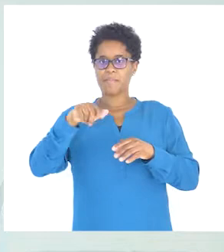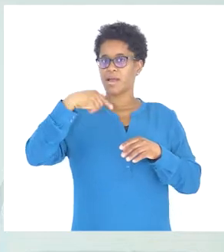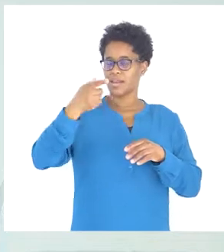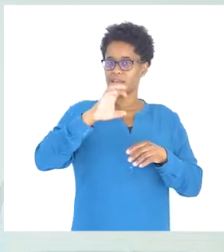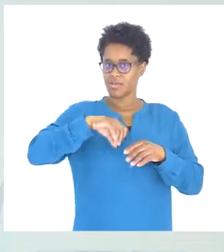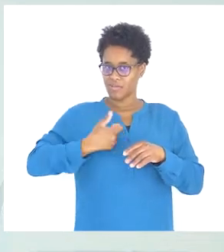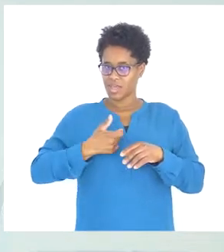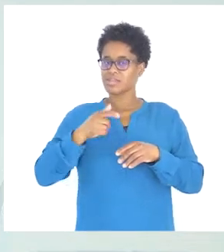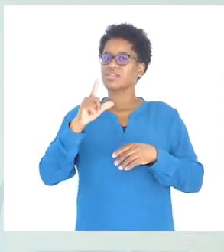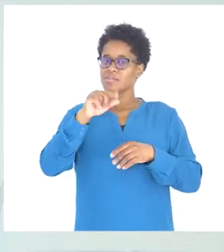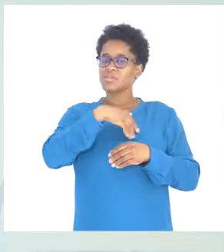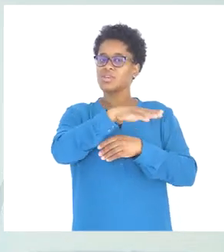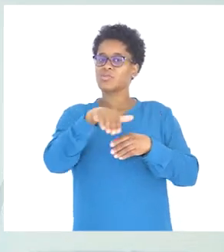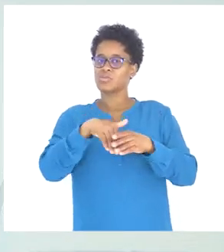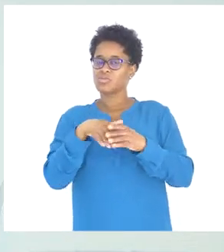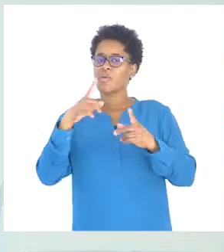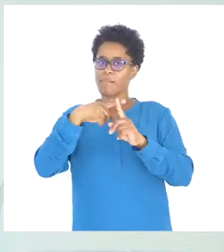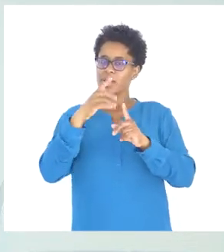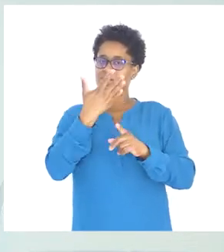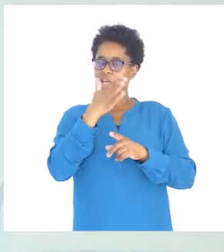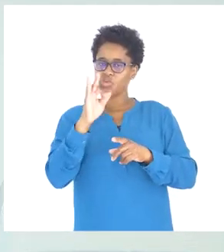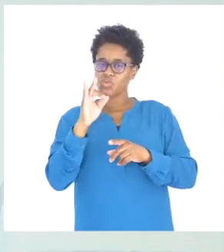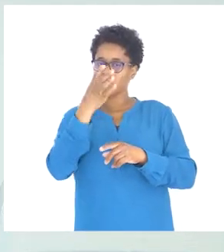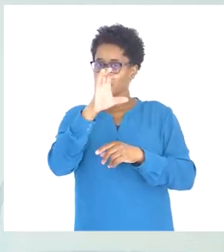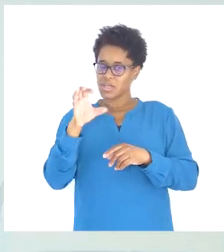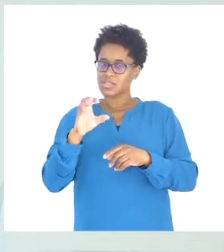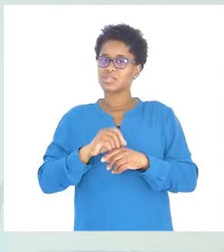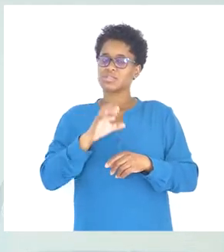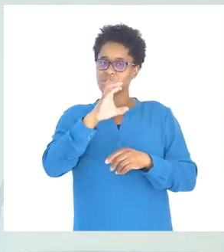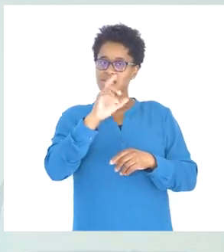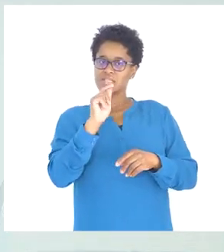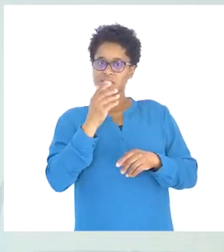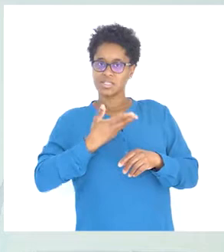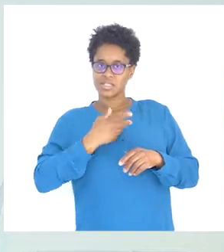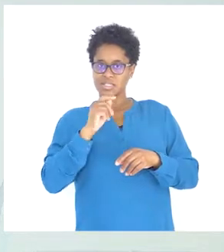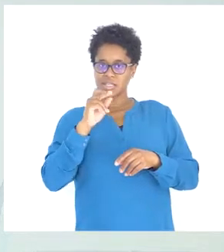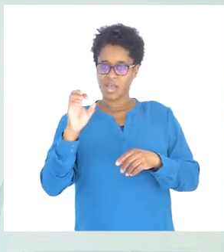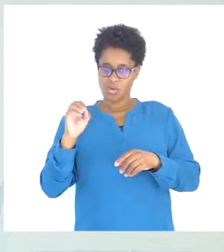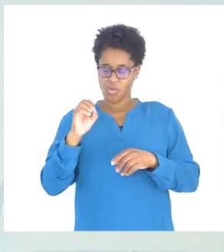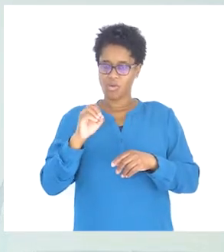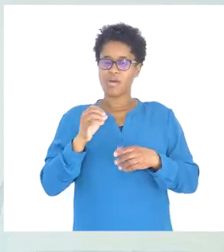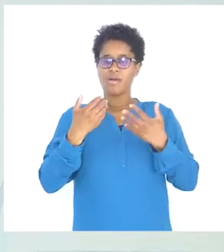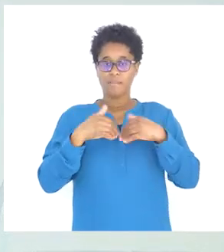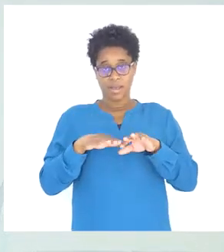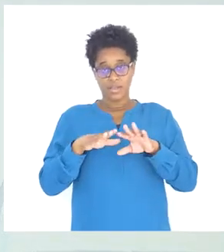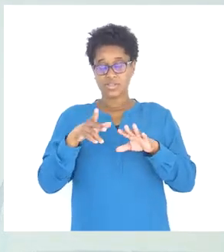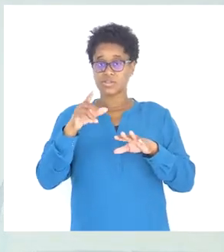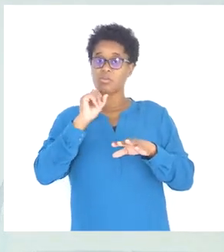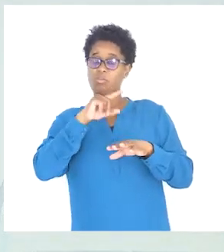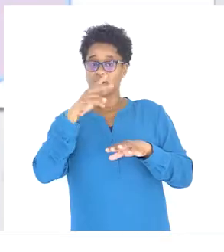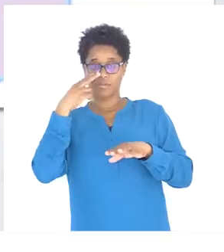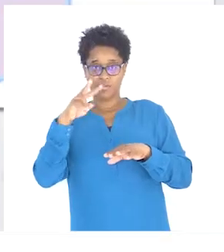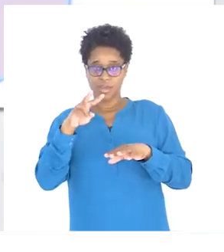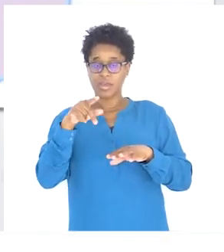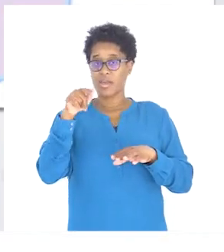Cabo Verde, fazem parte mais 14 países da CDO, não é? Portanto, como podem